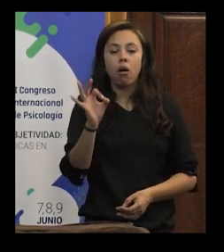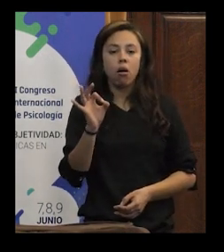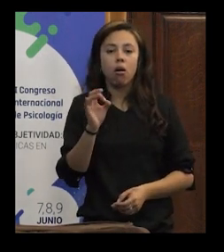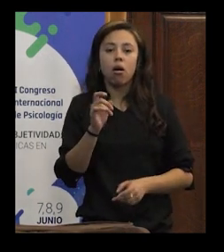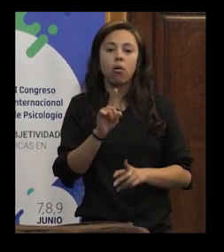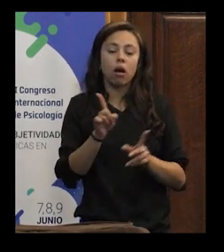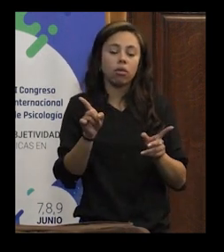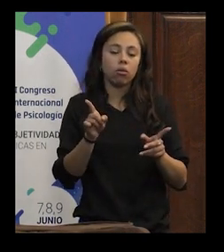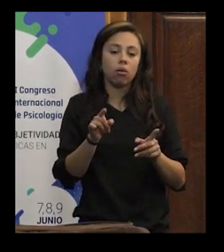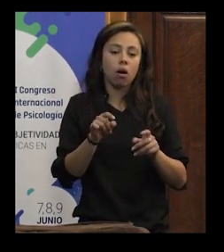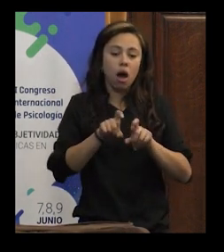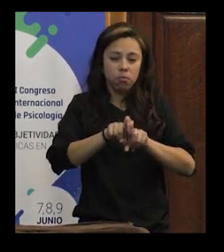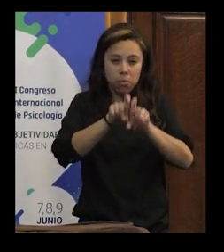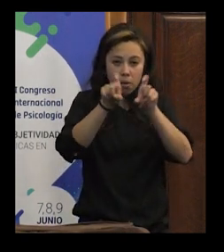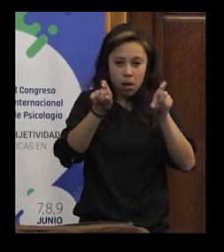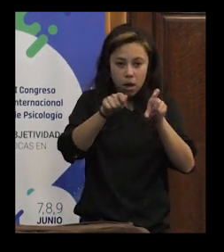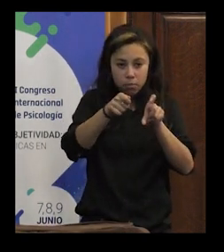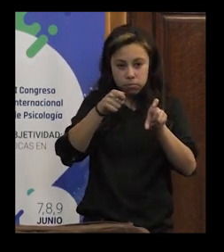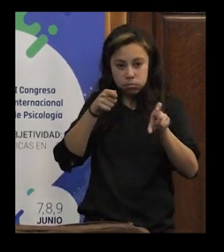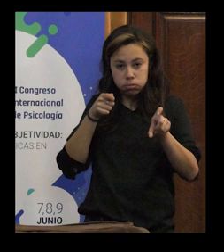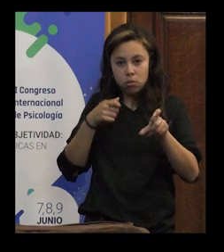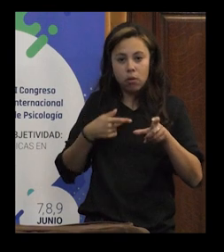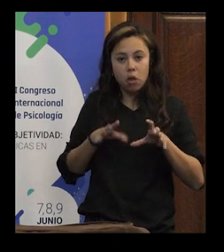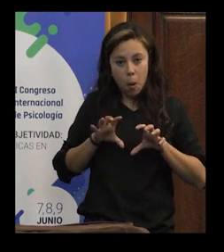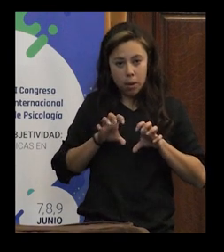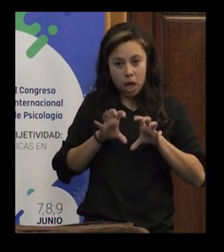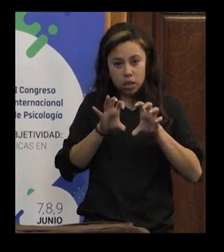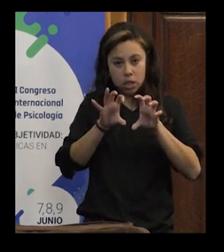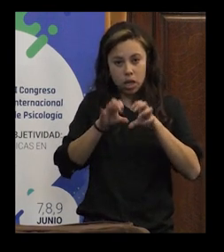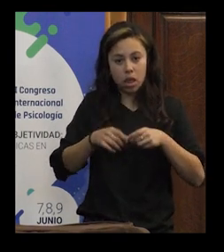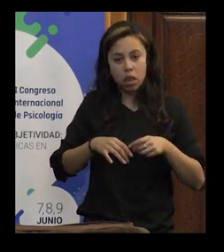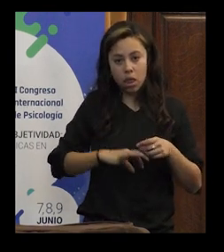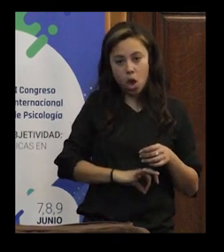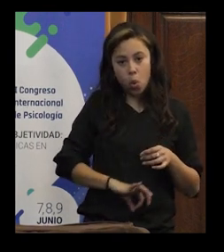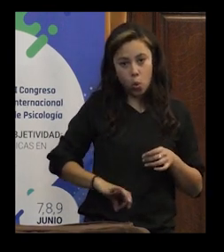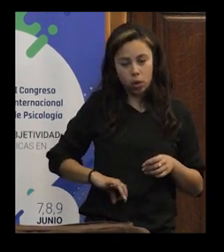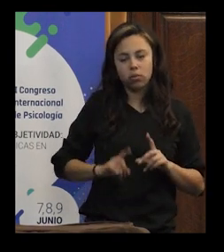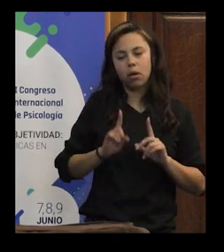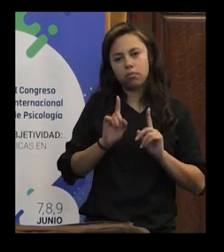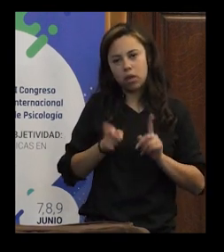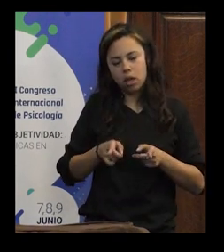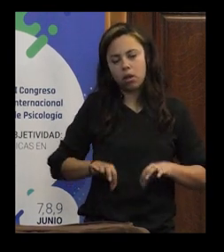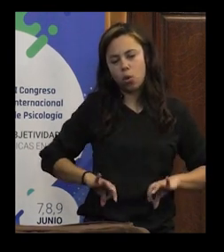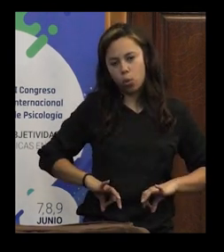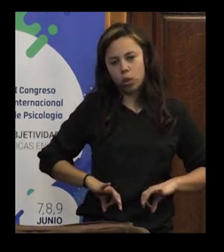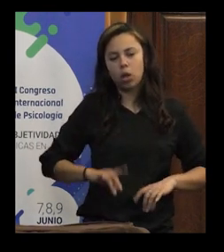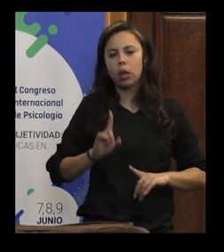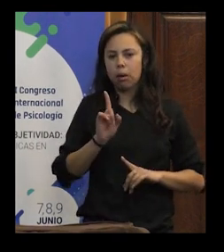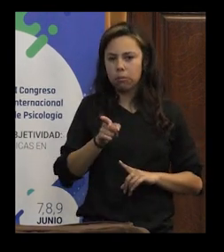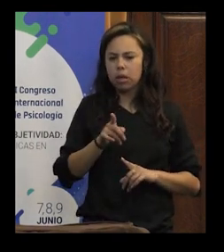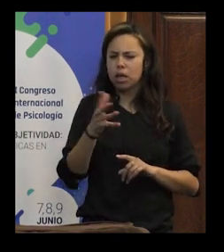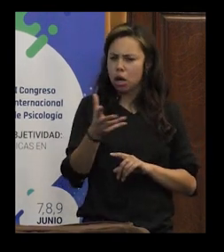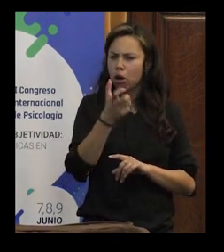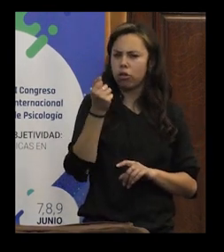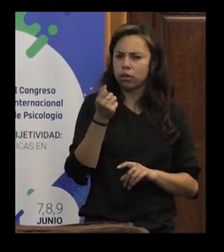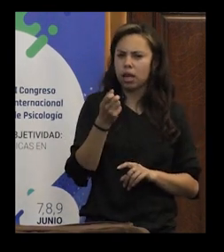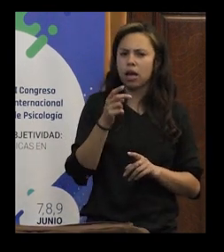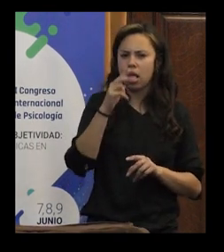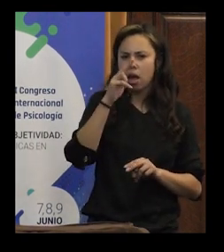para detectar o câncer de colo uterino. Pero também